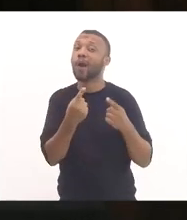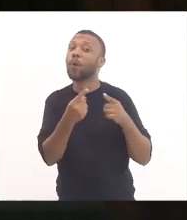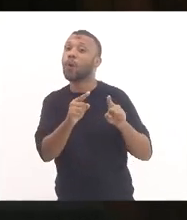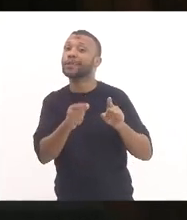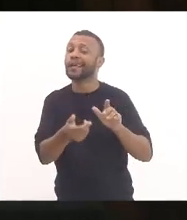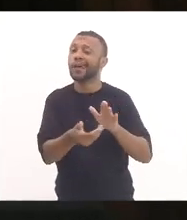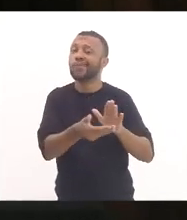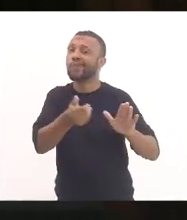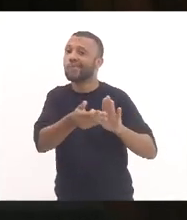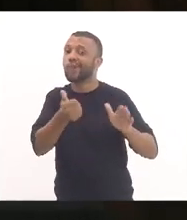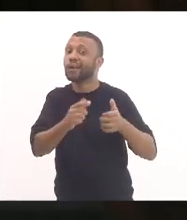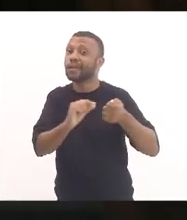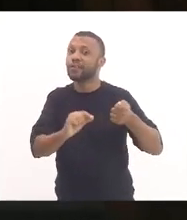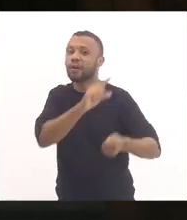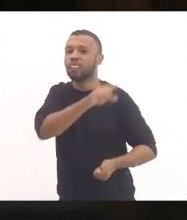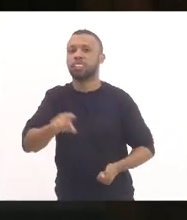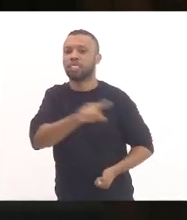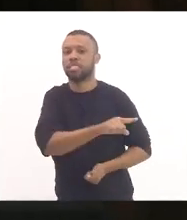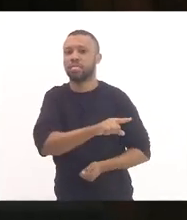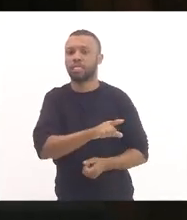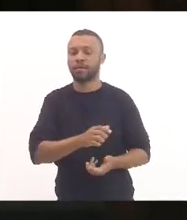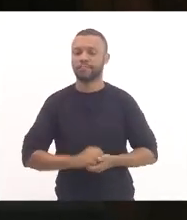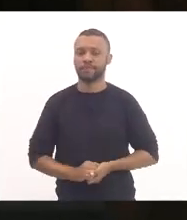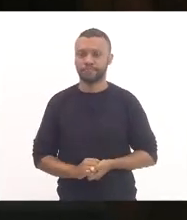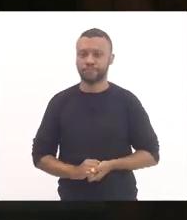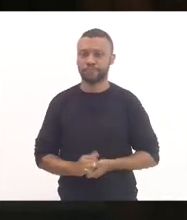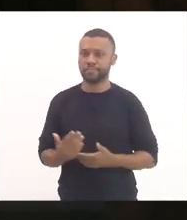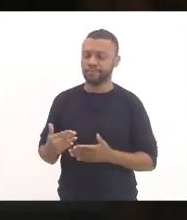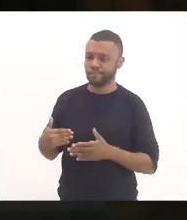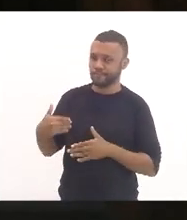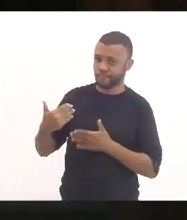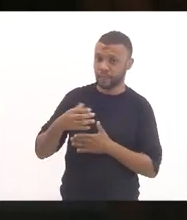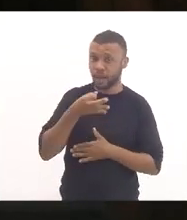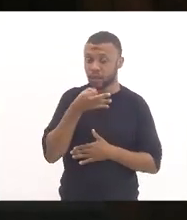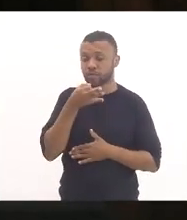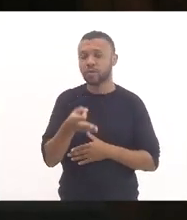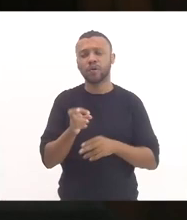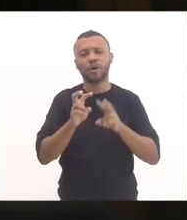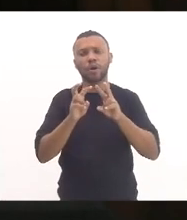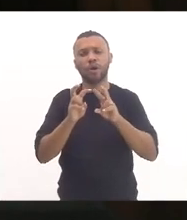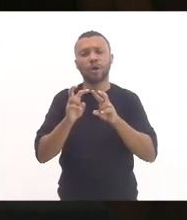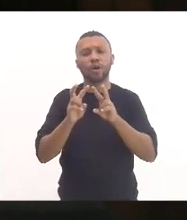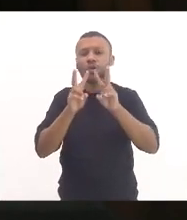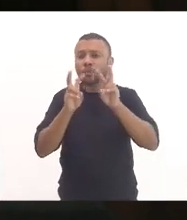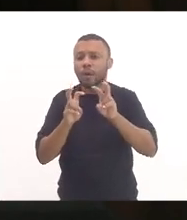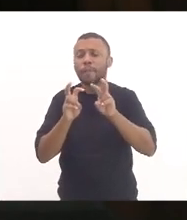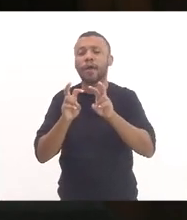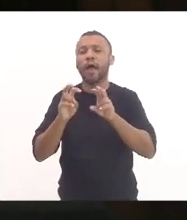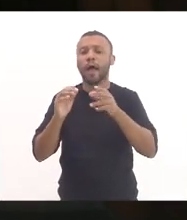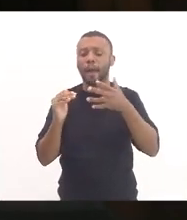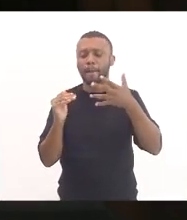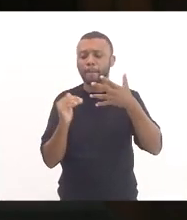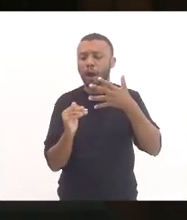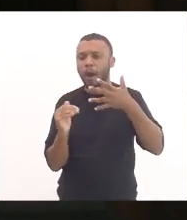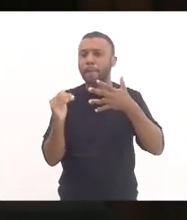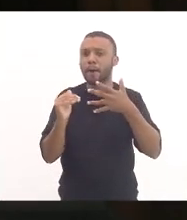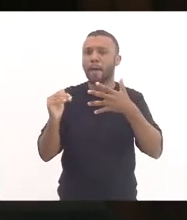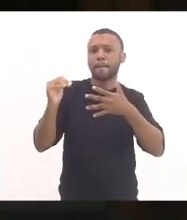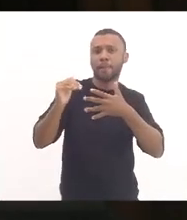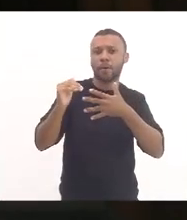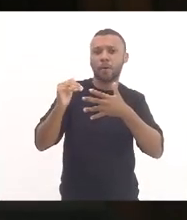completa desse artigo avançando também temos sugestões quantas promoções é uma demanda